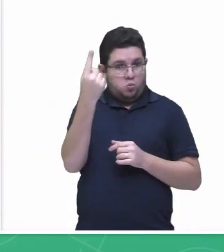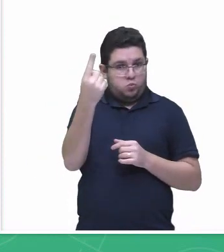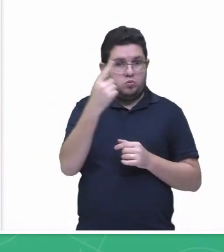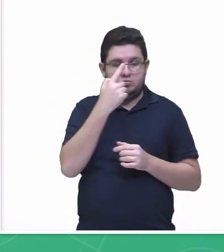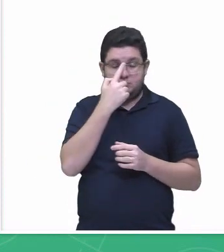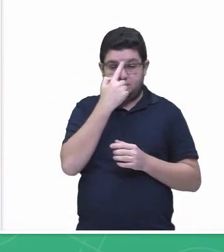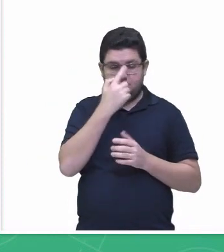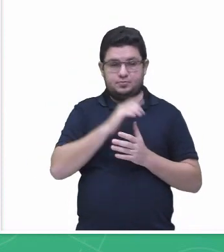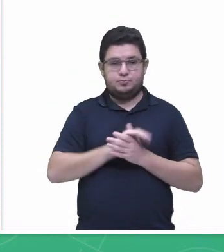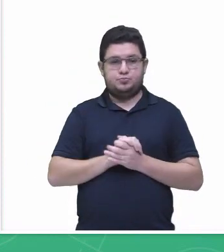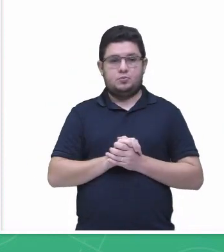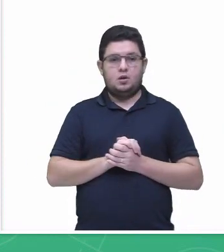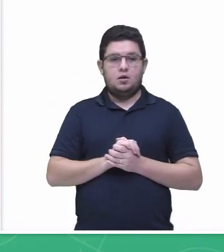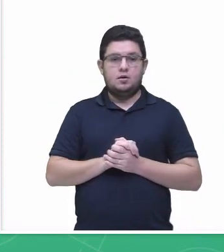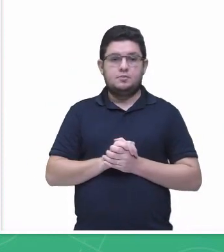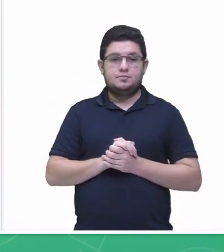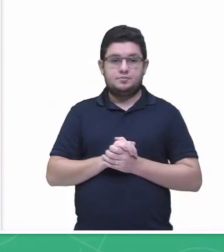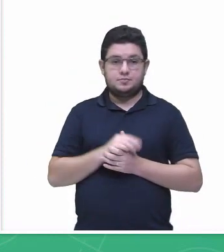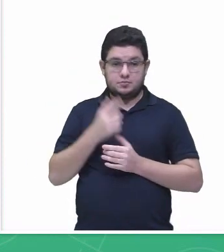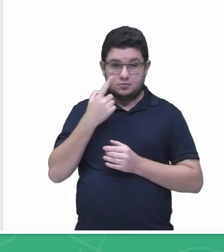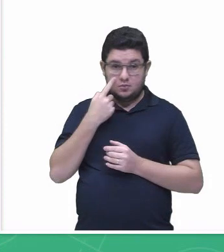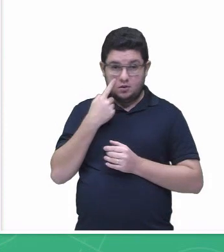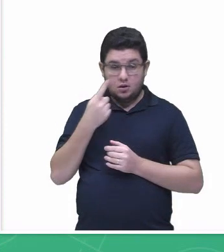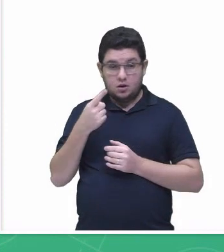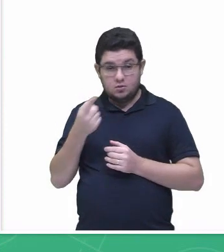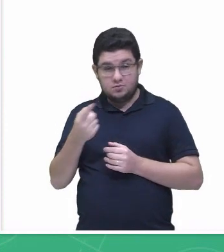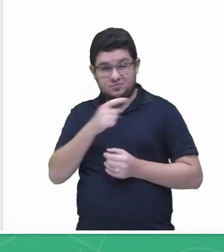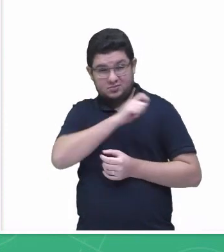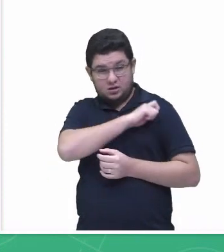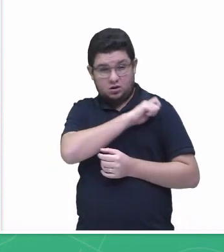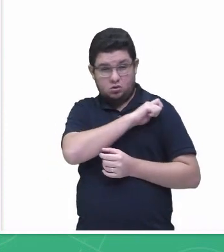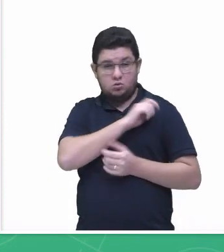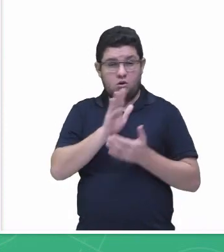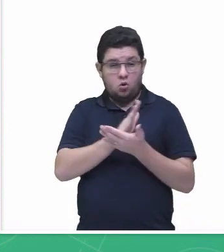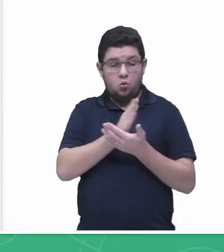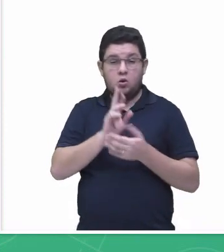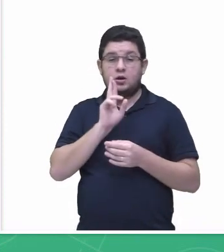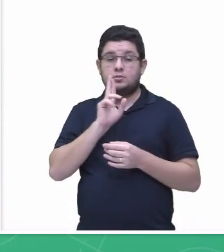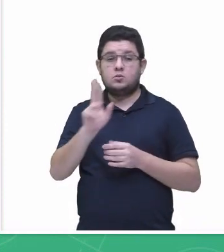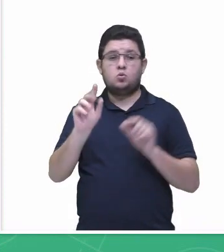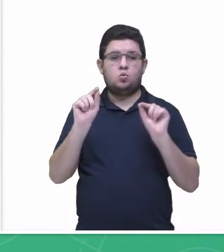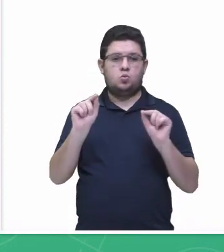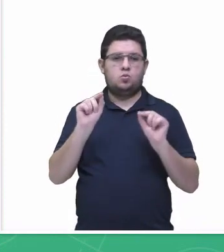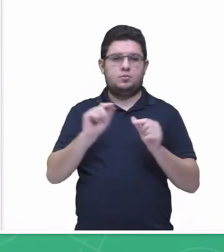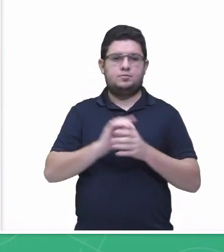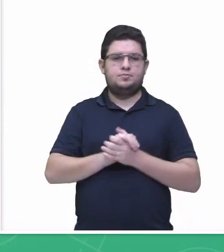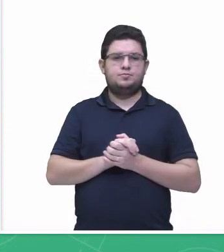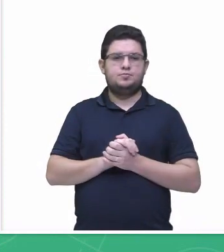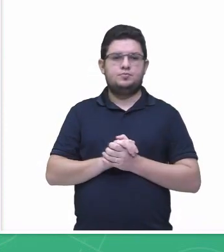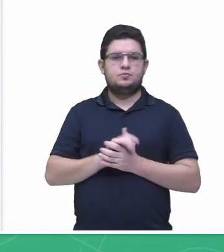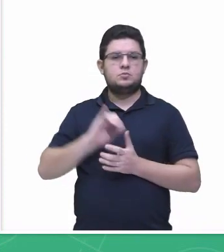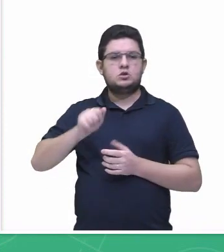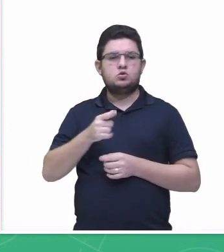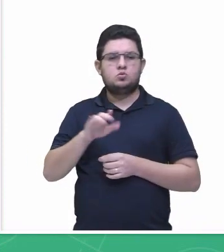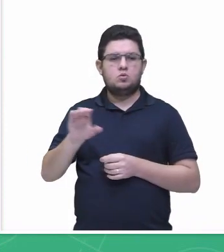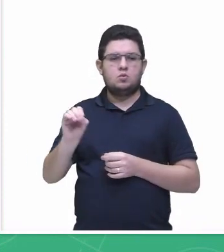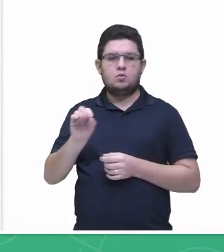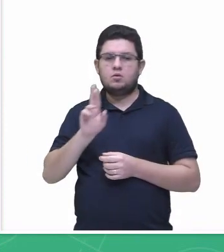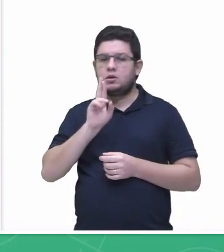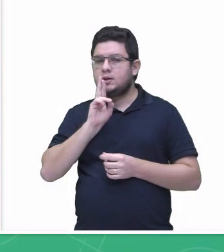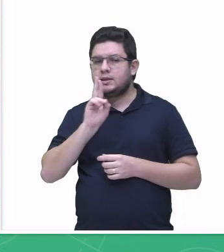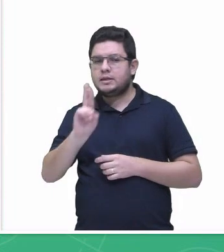supersaturada. Vamos lá para ver algumas respostas de vocês, o que vocês andaram respondendo. Temos